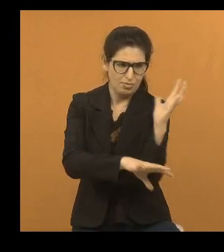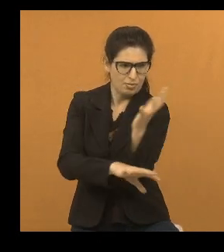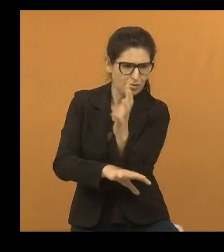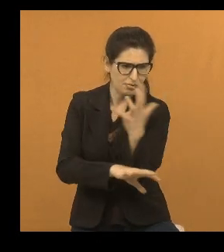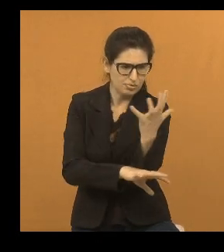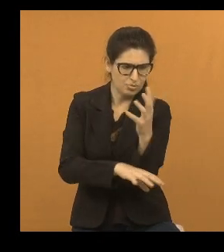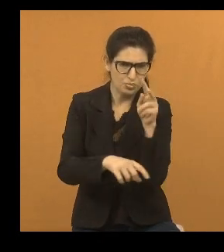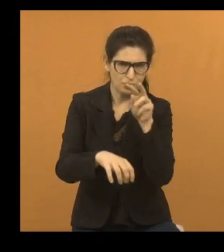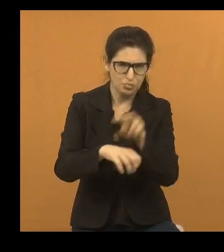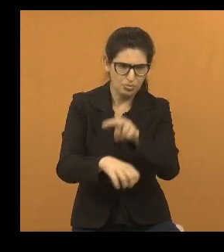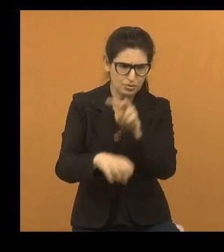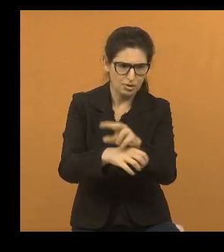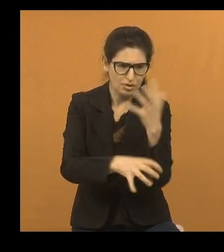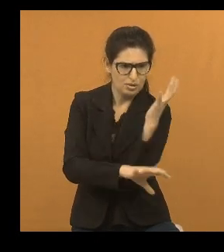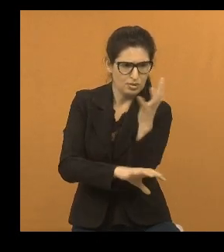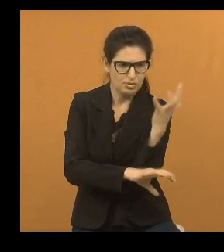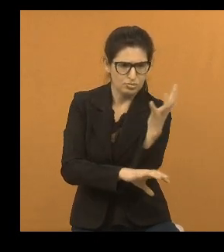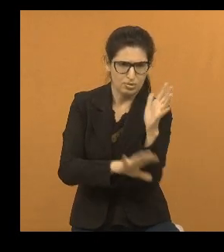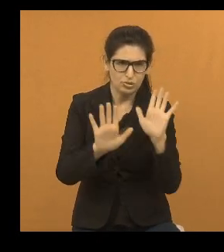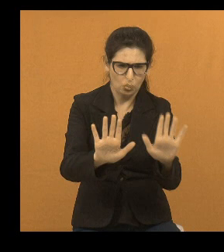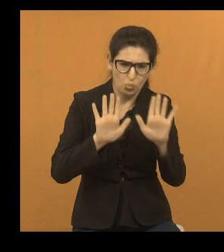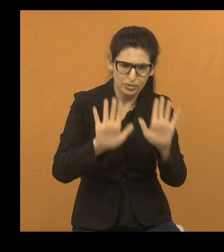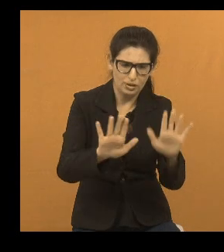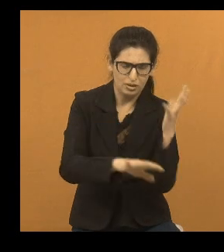A 9ª proposta,